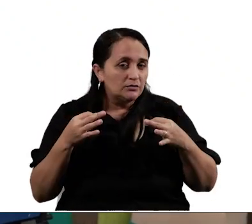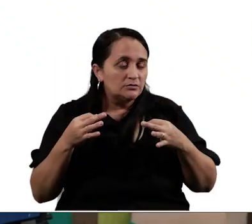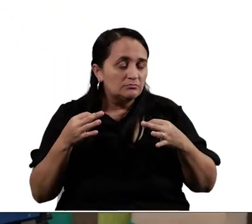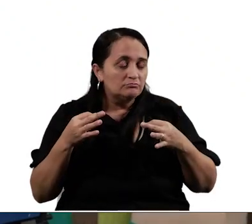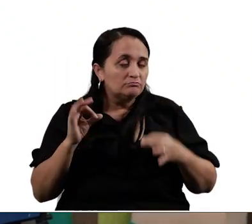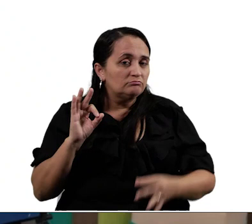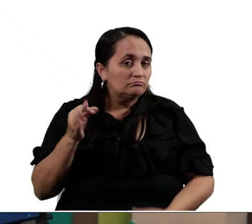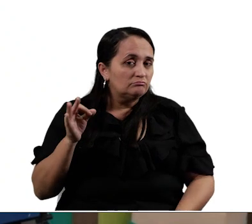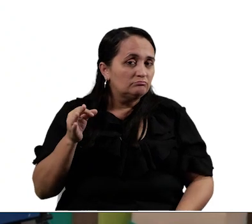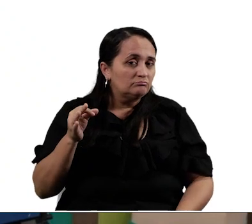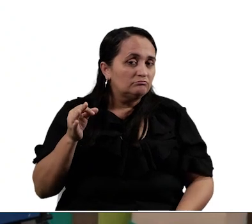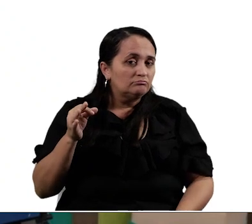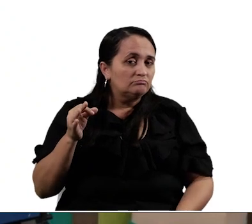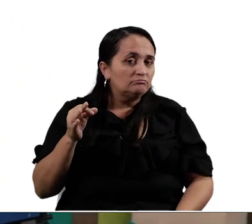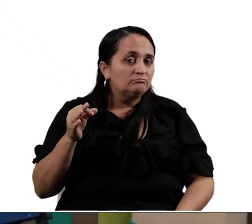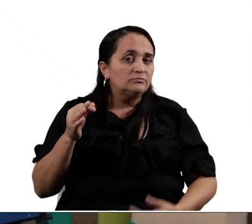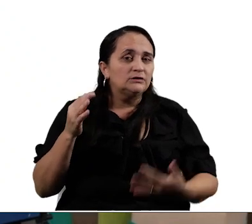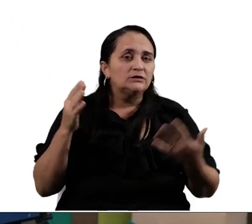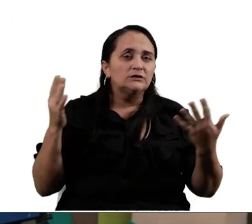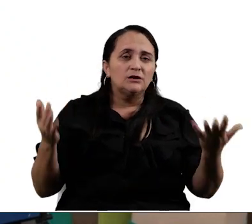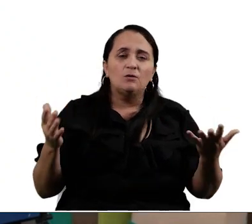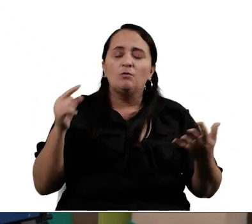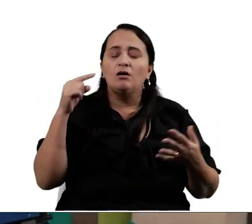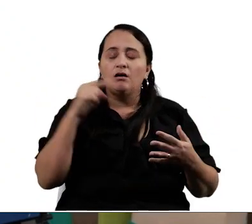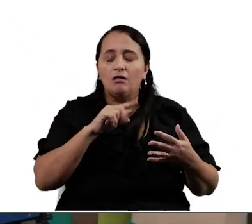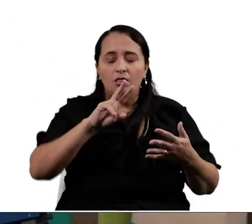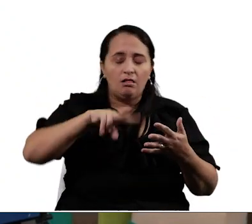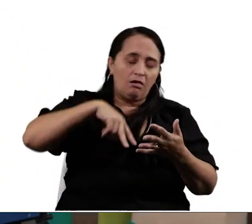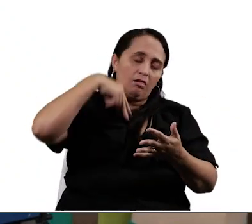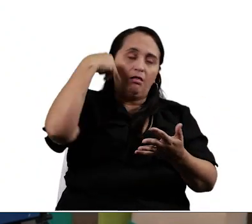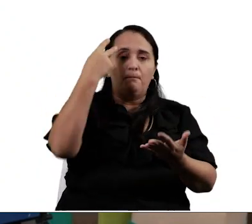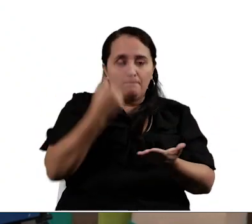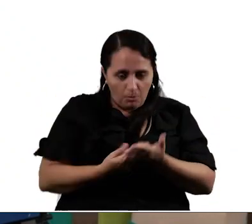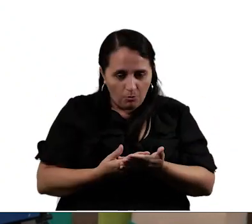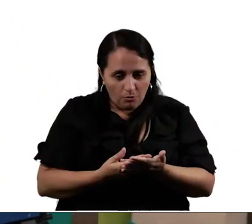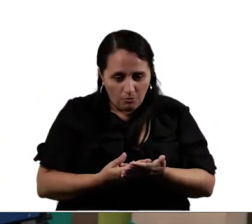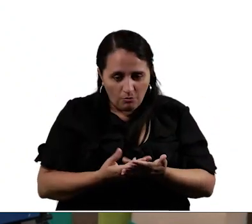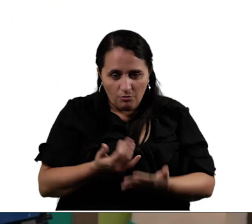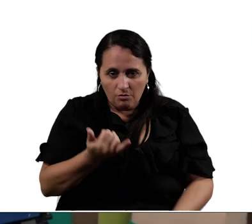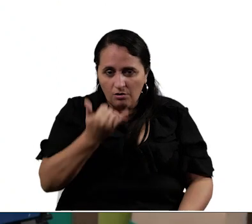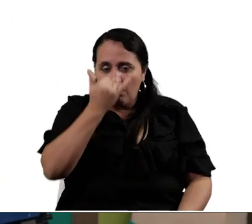Então, ele se esborrachou no chão, não é? A resposta certa, o que vocês acham?